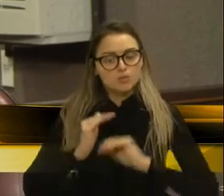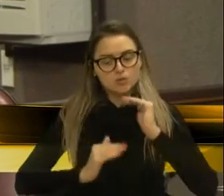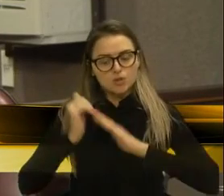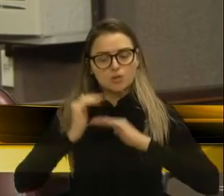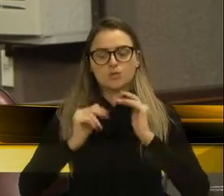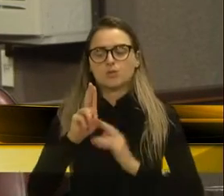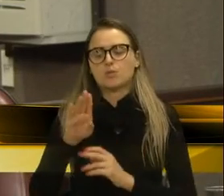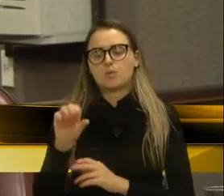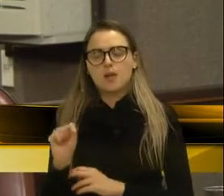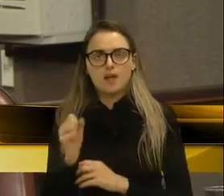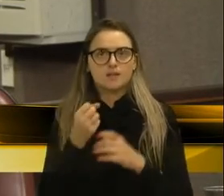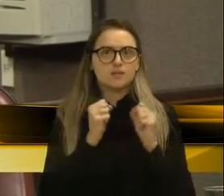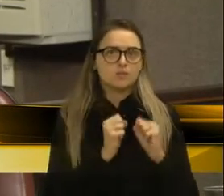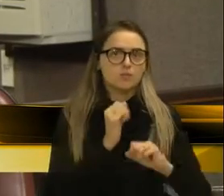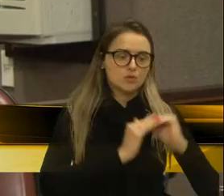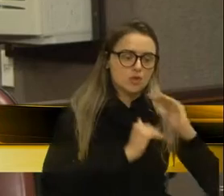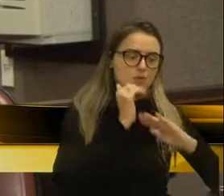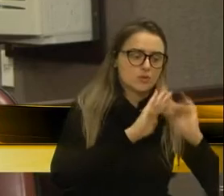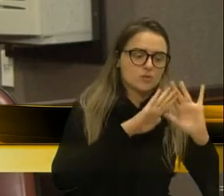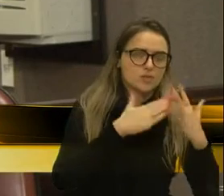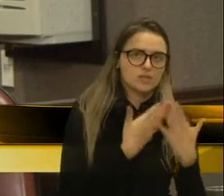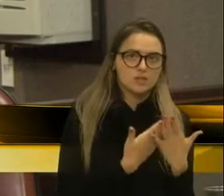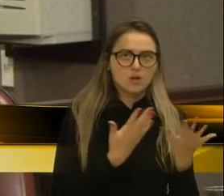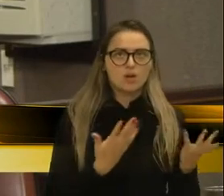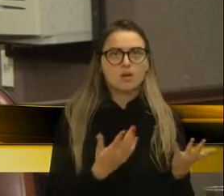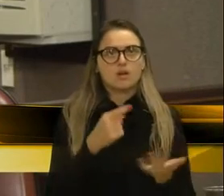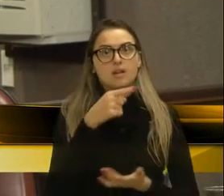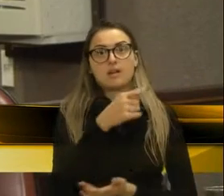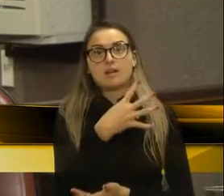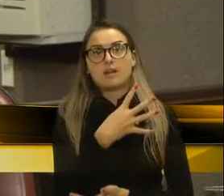UBS, poderia construir uma escola lá na Quarta